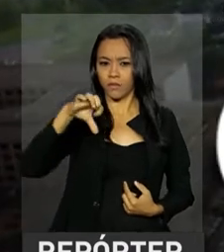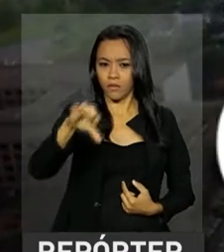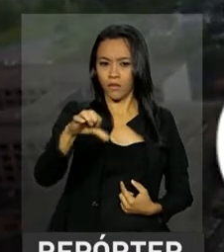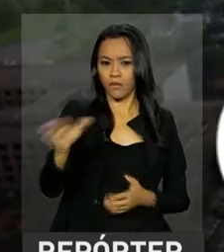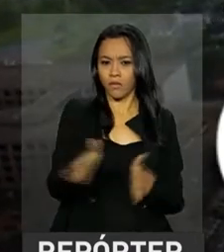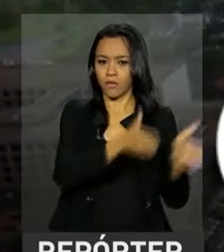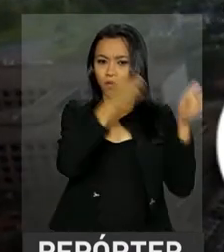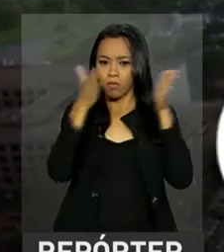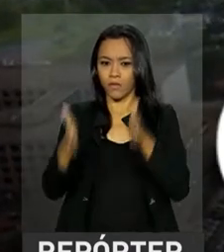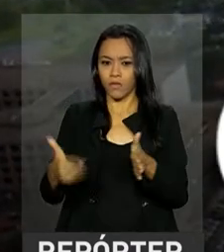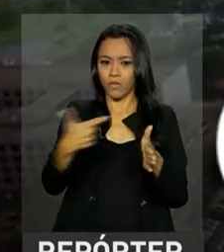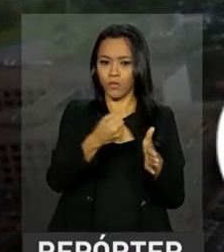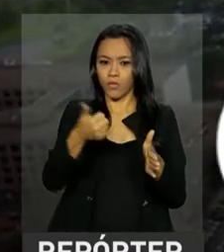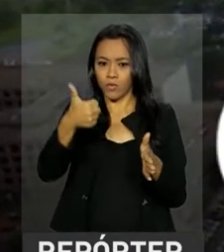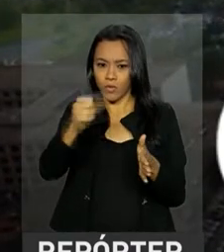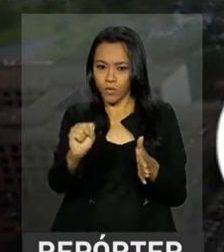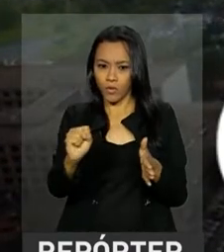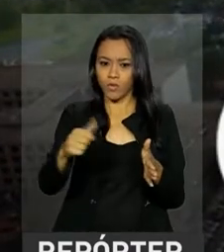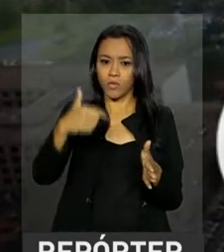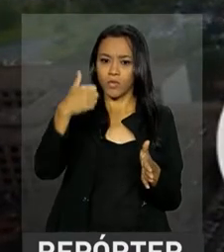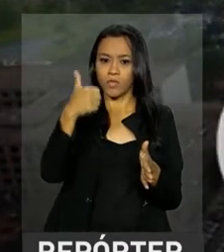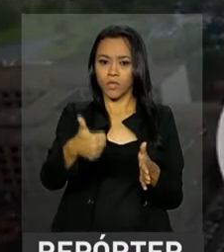8 120